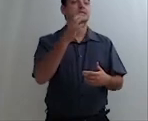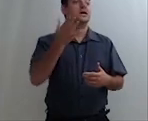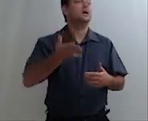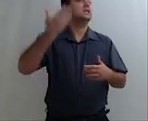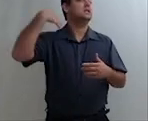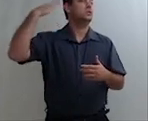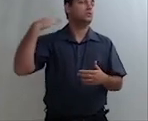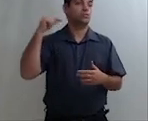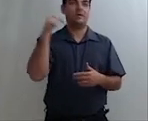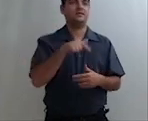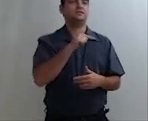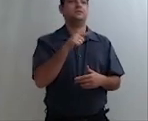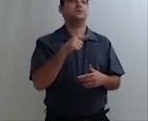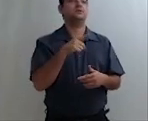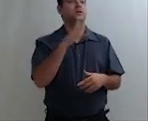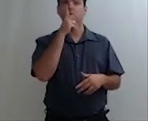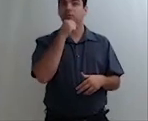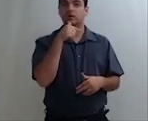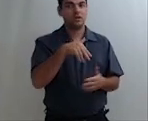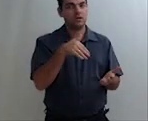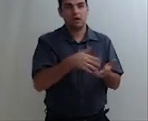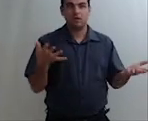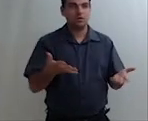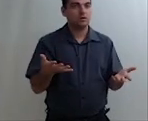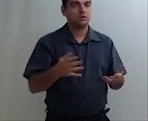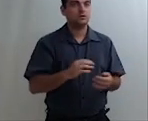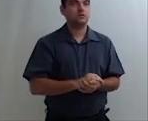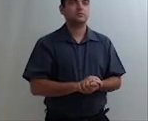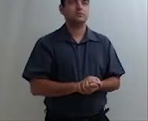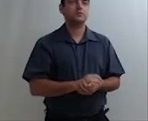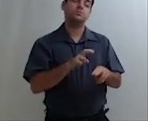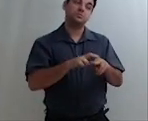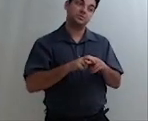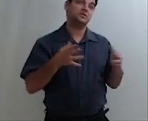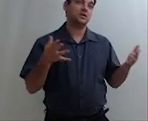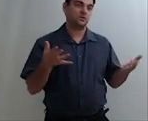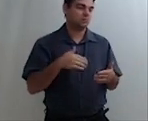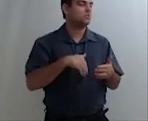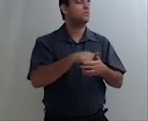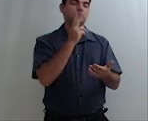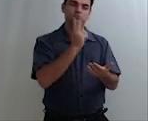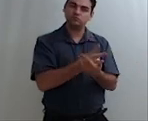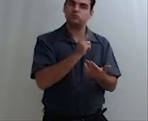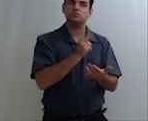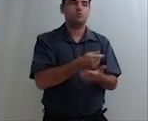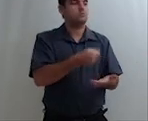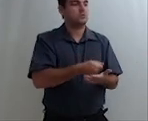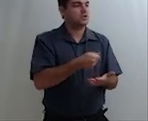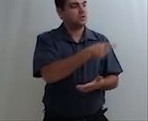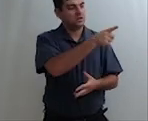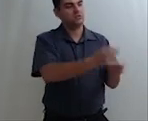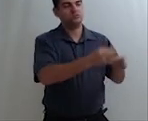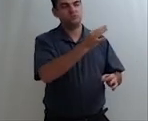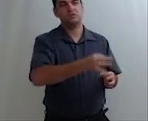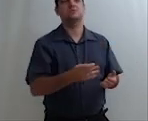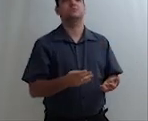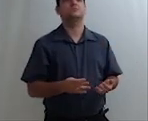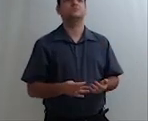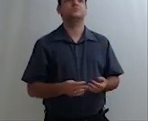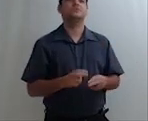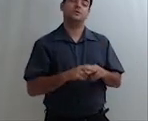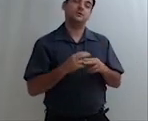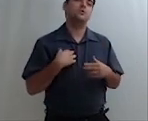e não foi julgado excelência e por isso que eu estou pelo meu voto aqui concedendo a